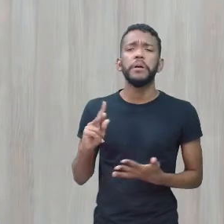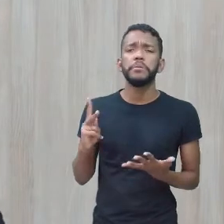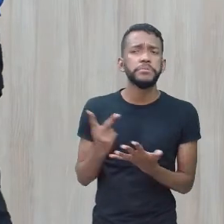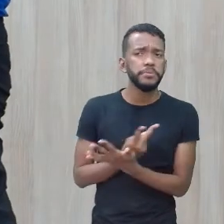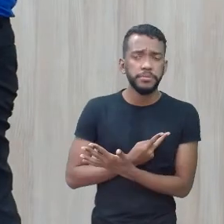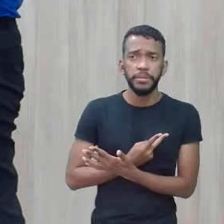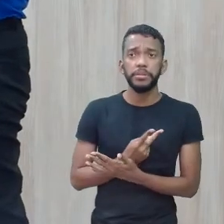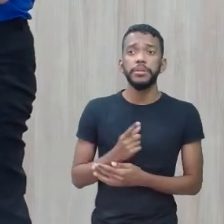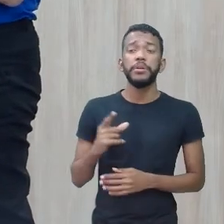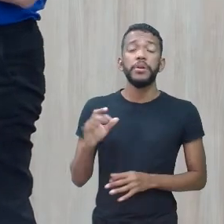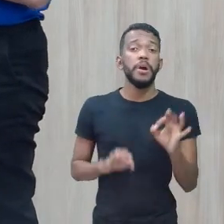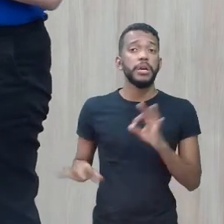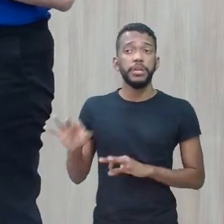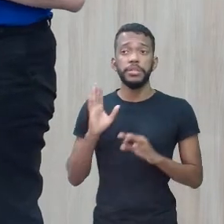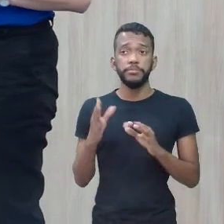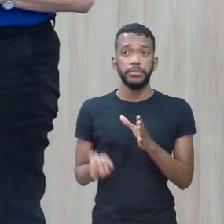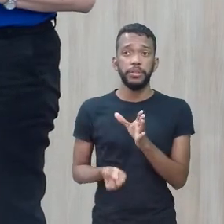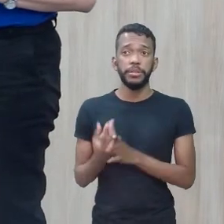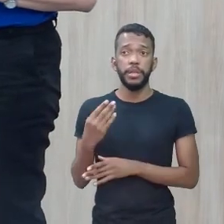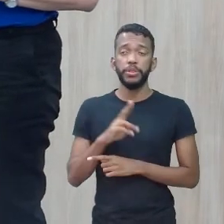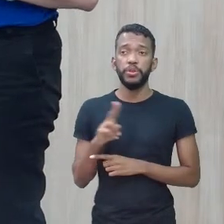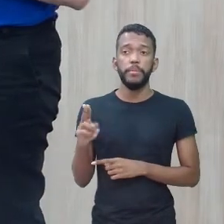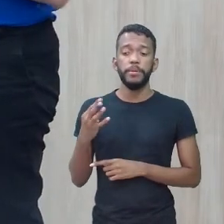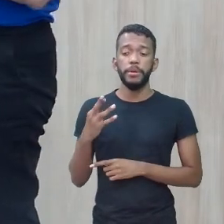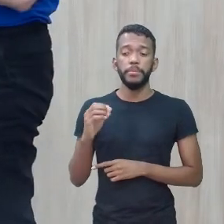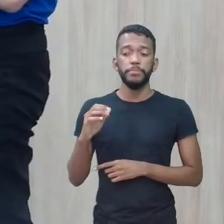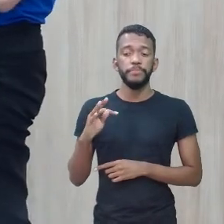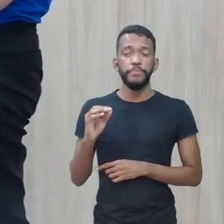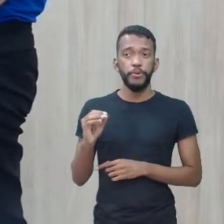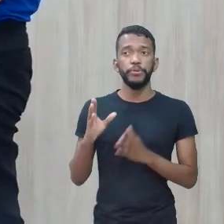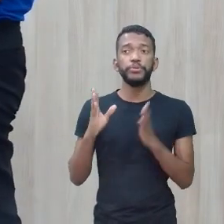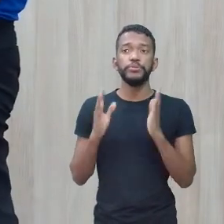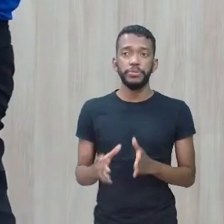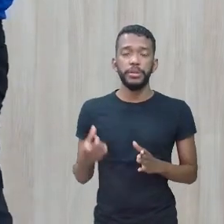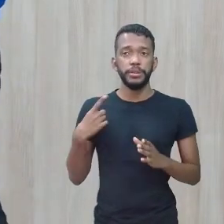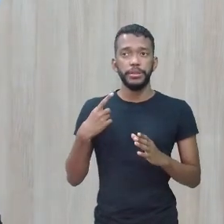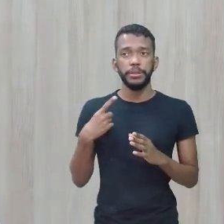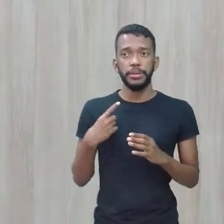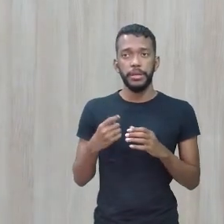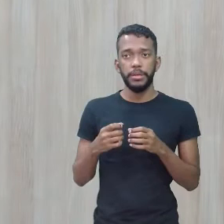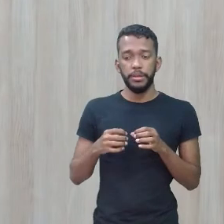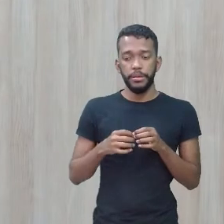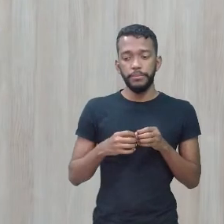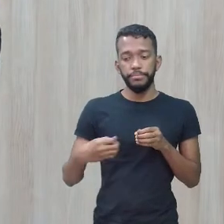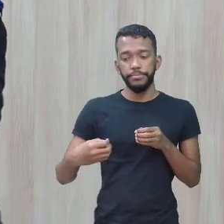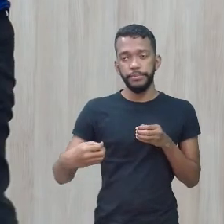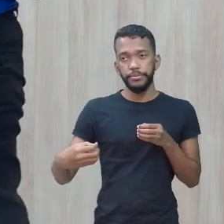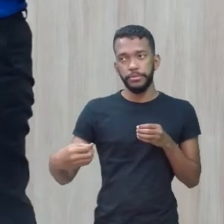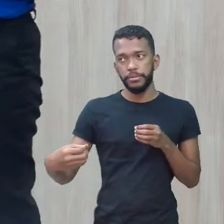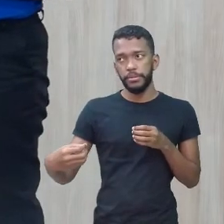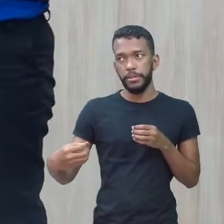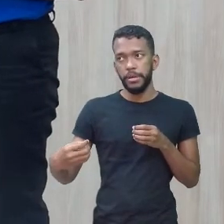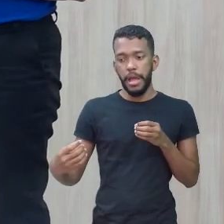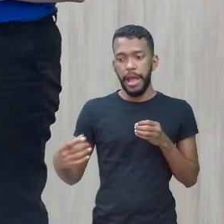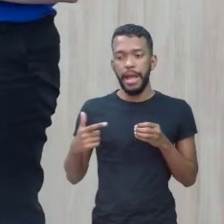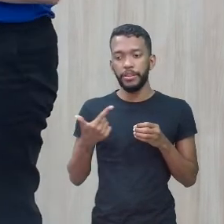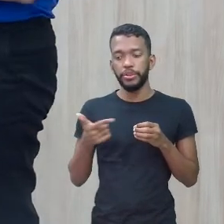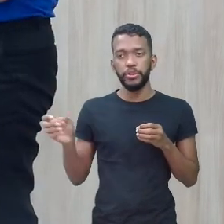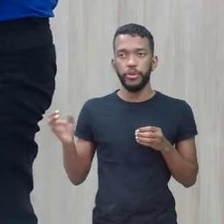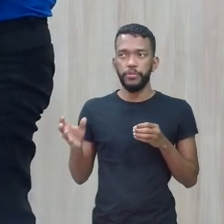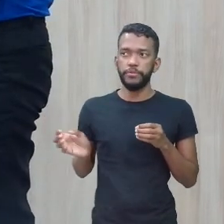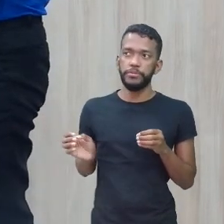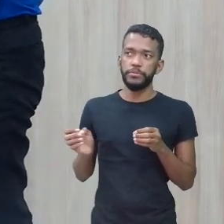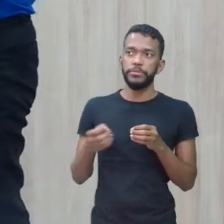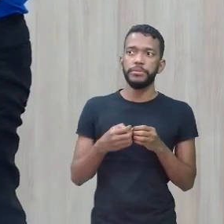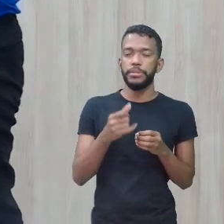O organismo gera um broto que, ao se desprender, dá lugar a outro organismo. Exemplo,